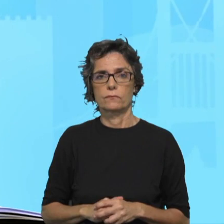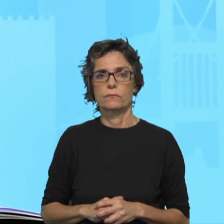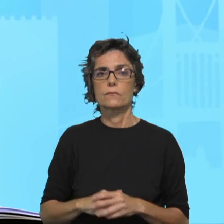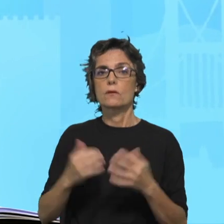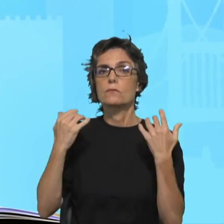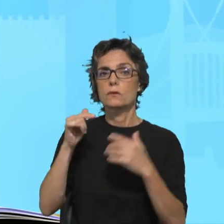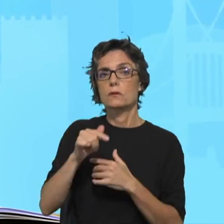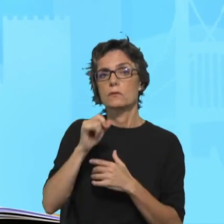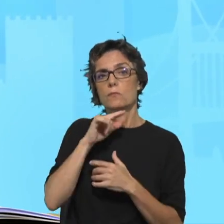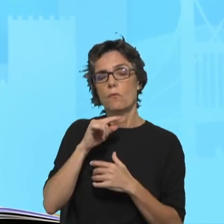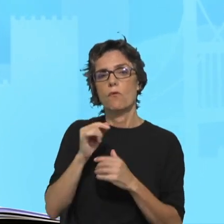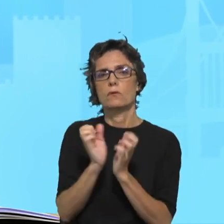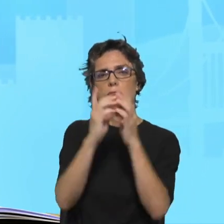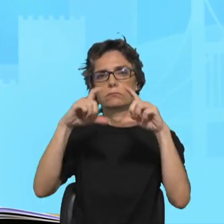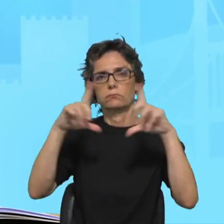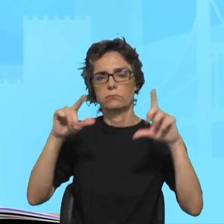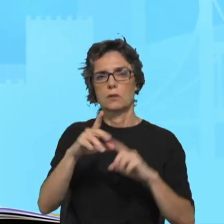Notícias que pode acompanhar no portal